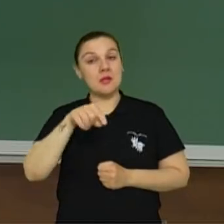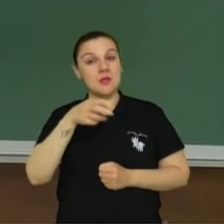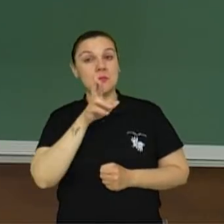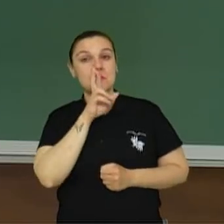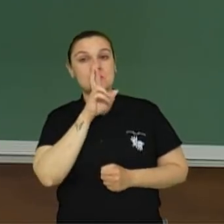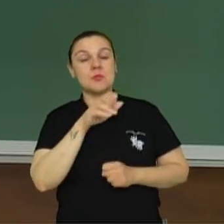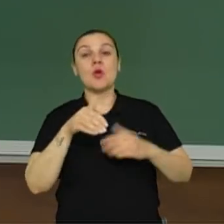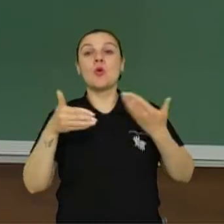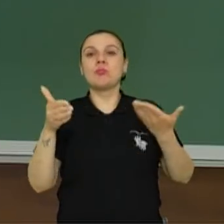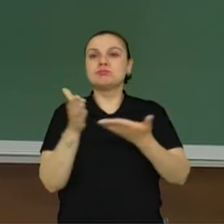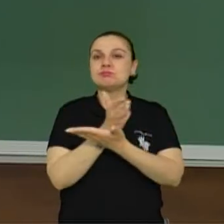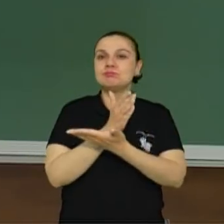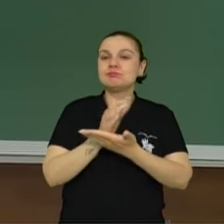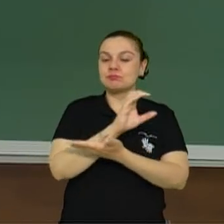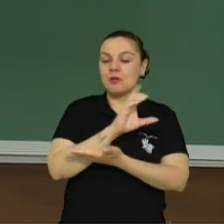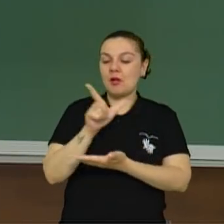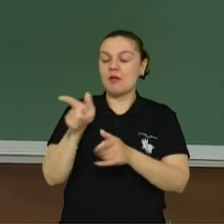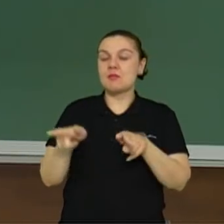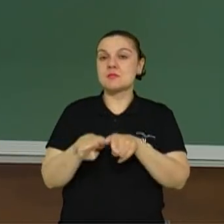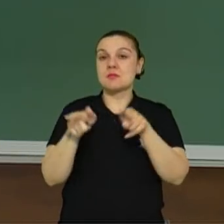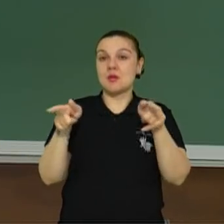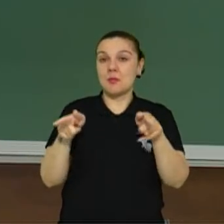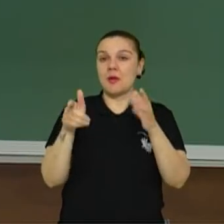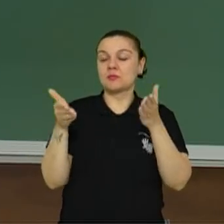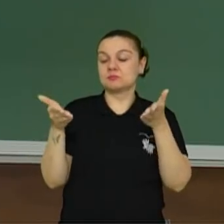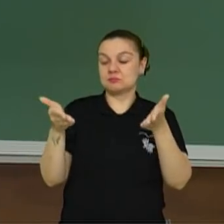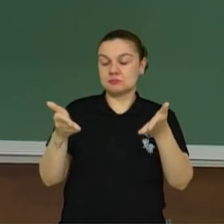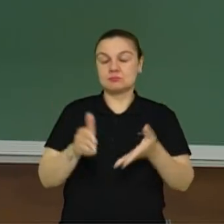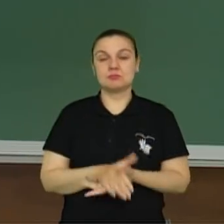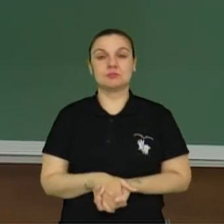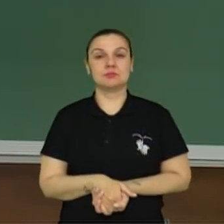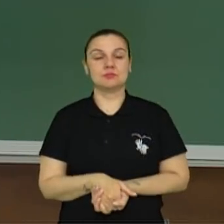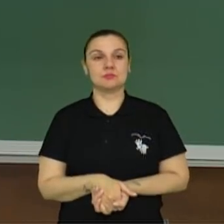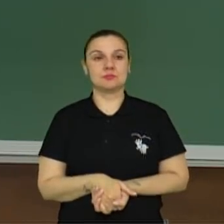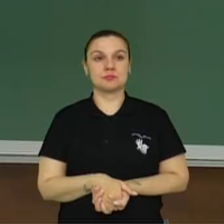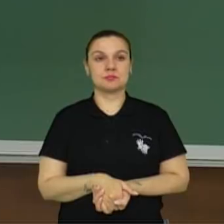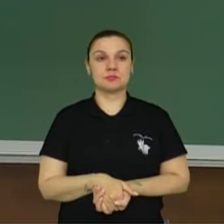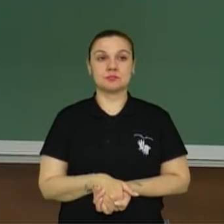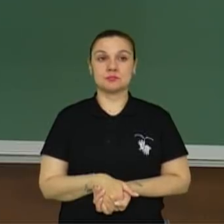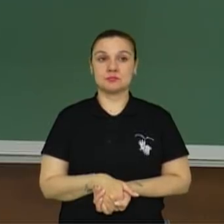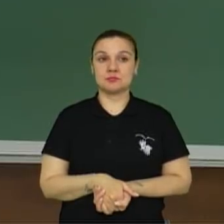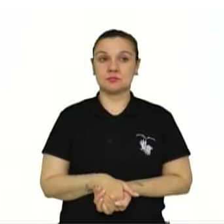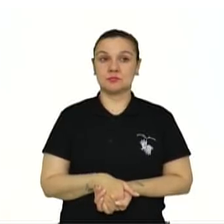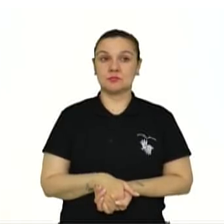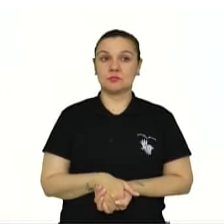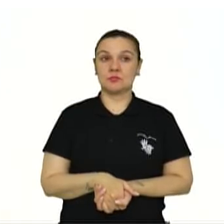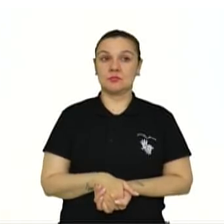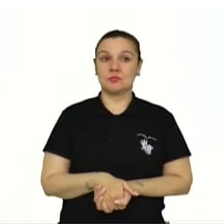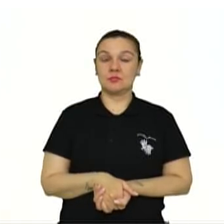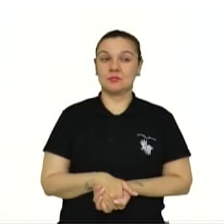responda a qual classe gramatical, então, essa palavrinha pertence. Observe aqui, então, como ficou.